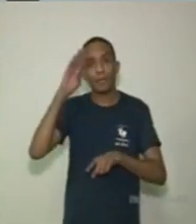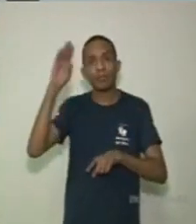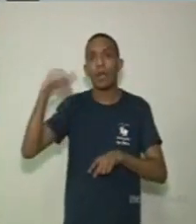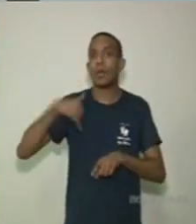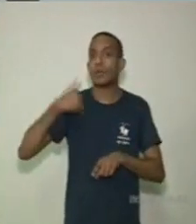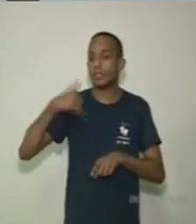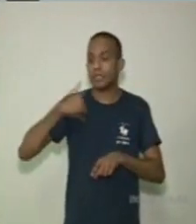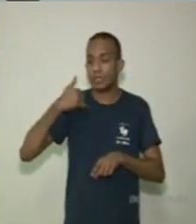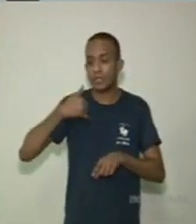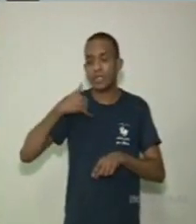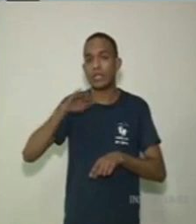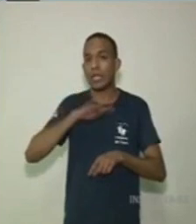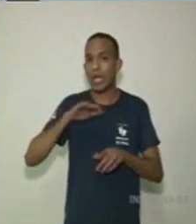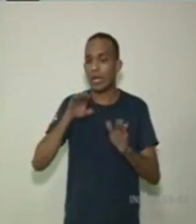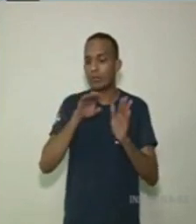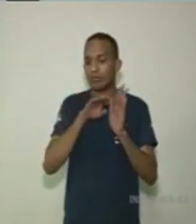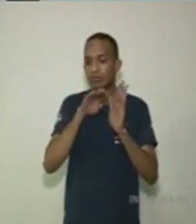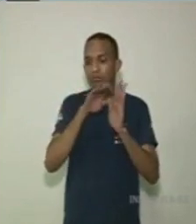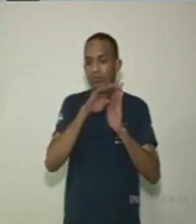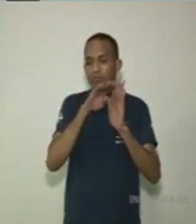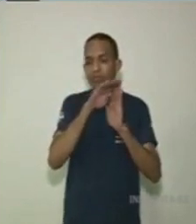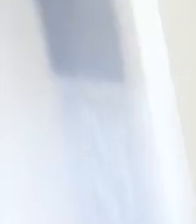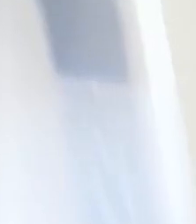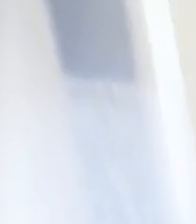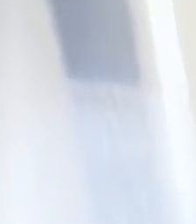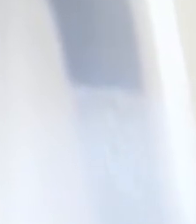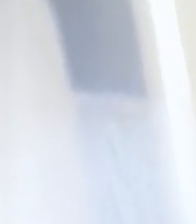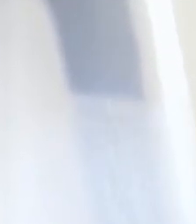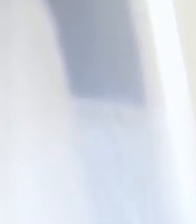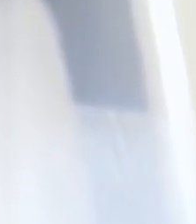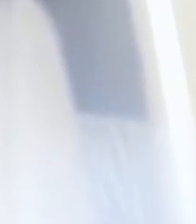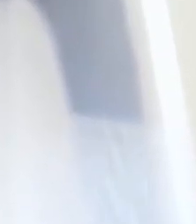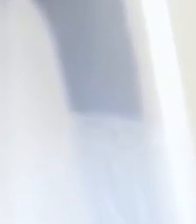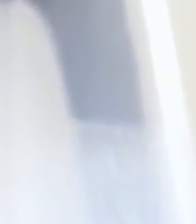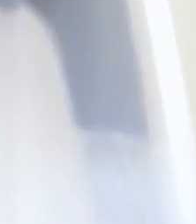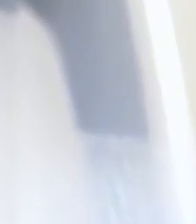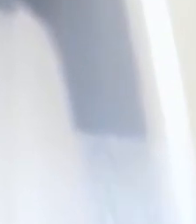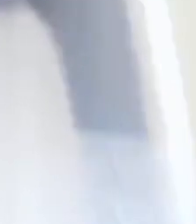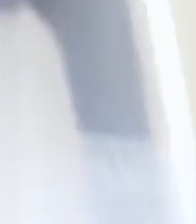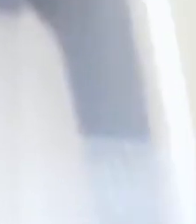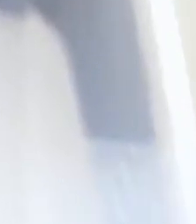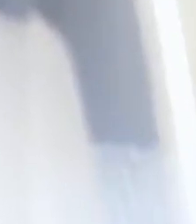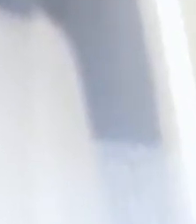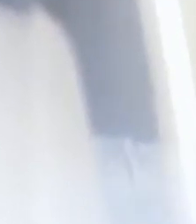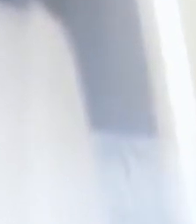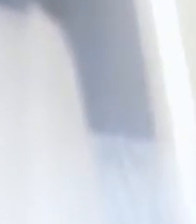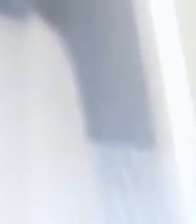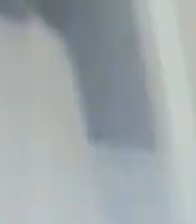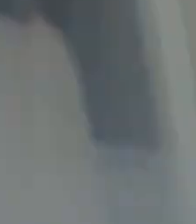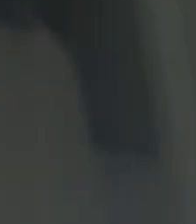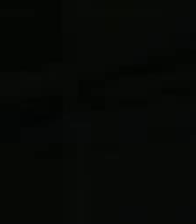faixa etária que tem saído de casa para poder trabalhar, mas a responsabilidade dos nossos jovens